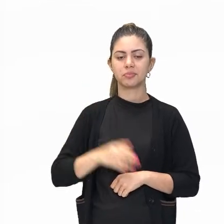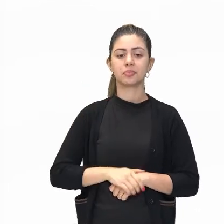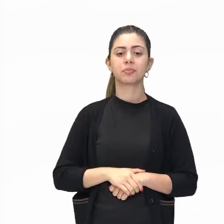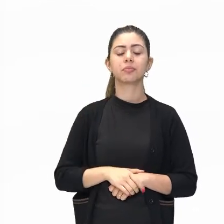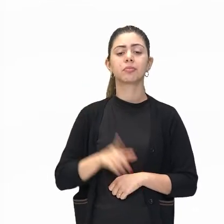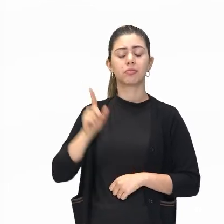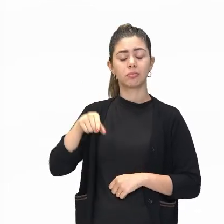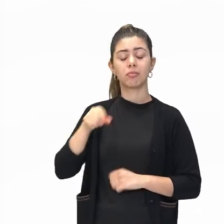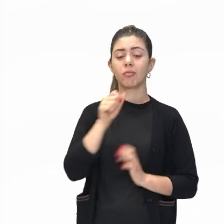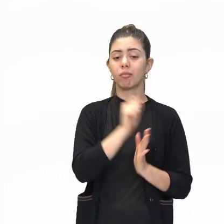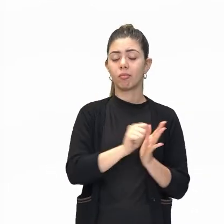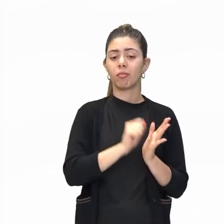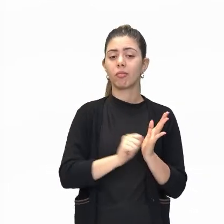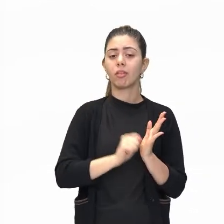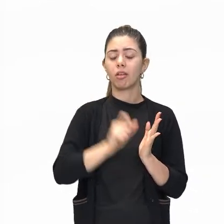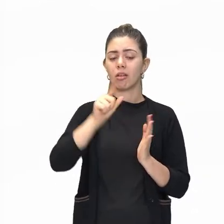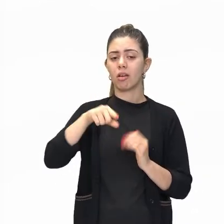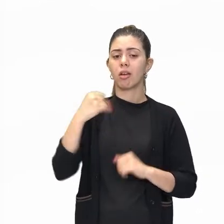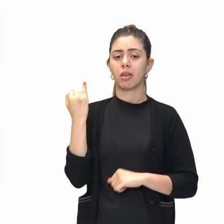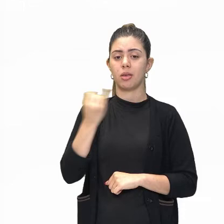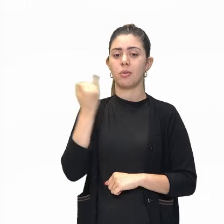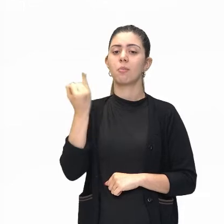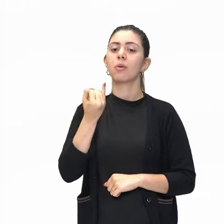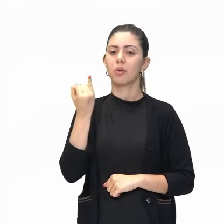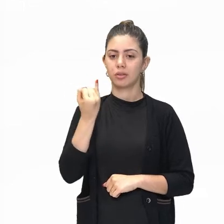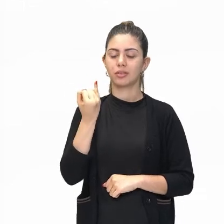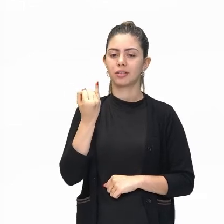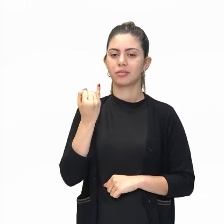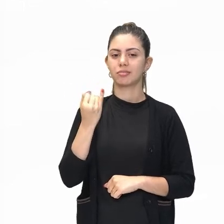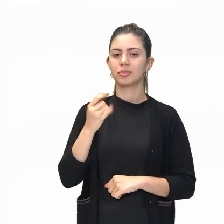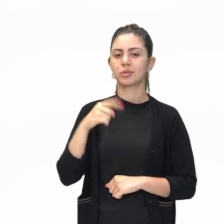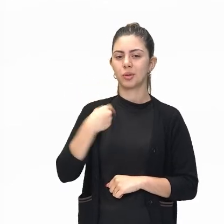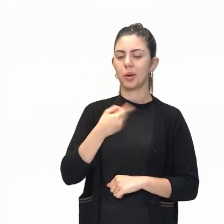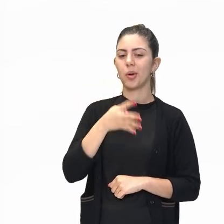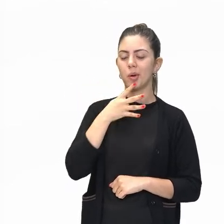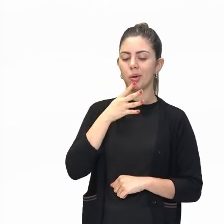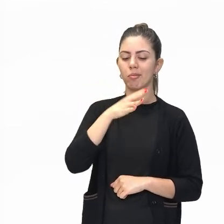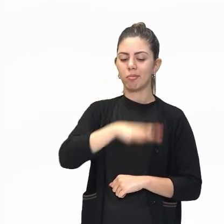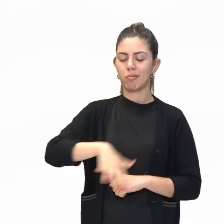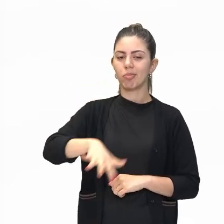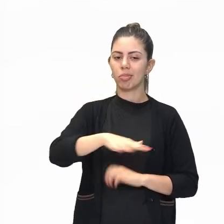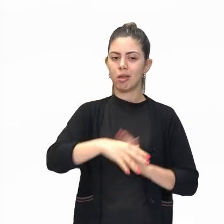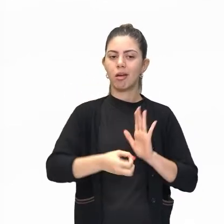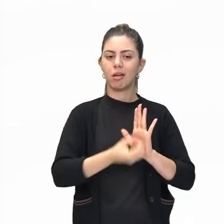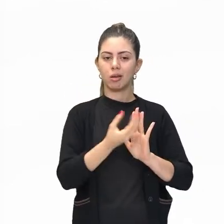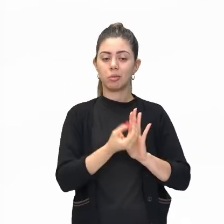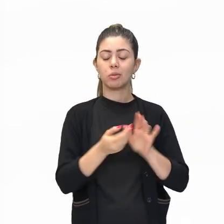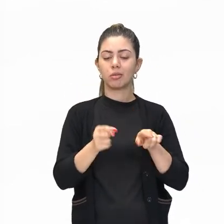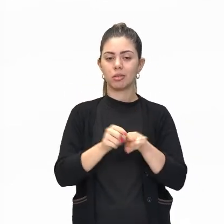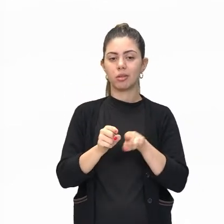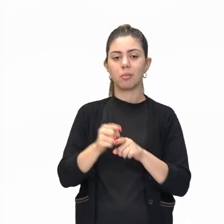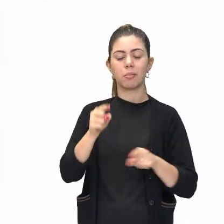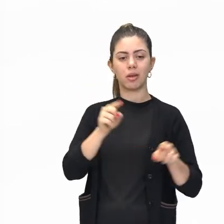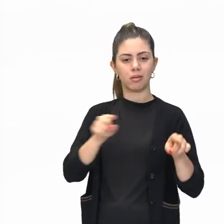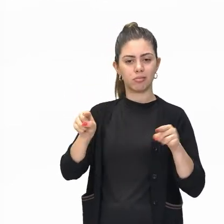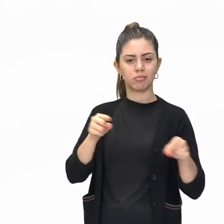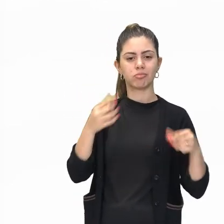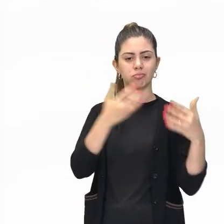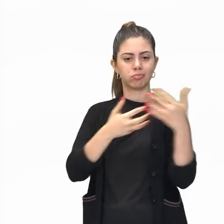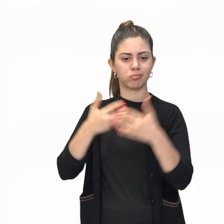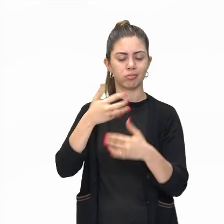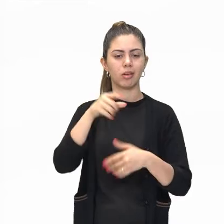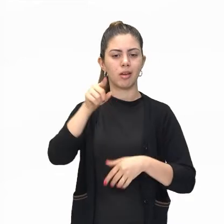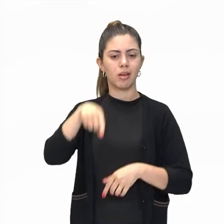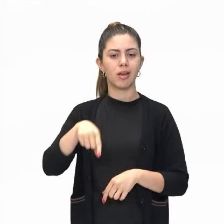Esse escritor, ele é importante no nosso nome, né? Na poesia e na música. Um dos criadores do